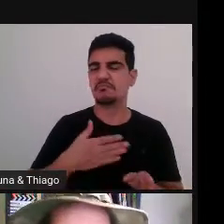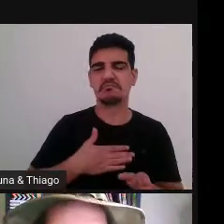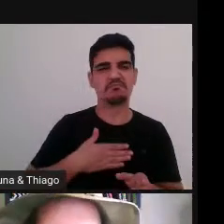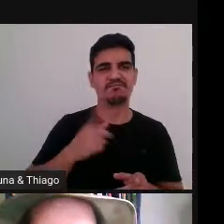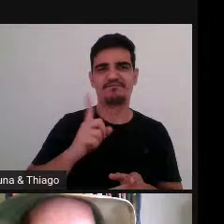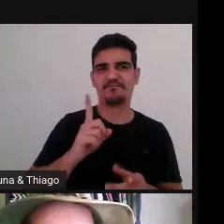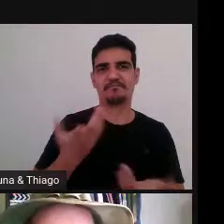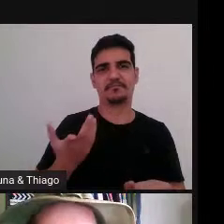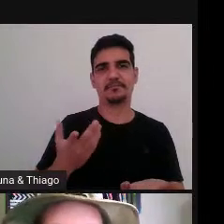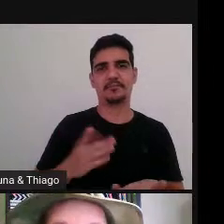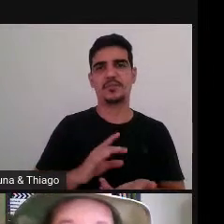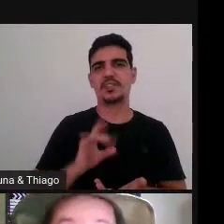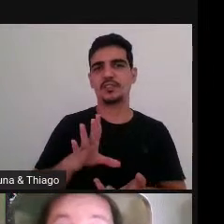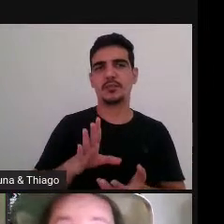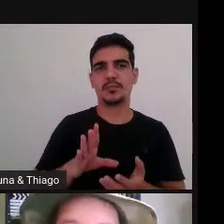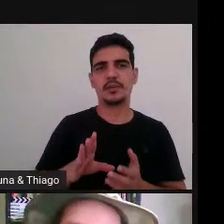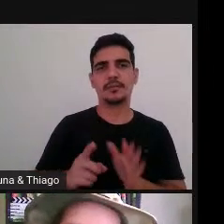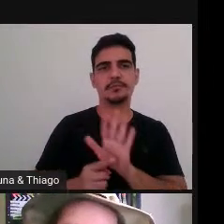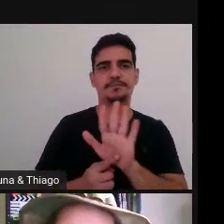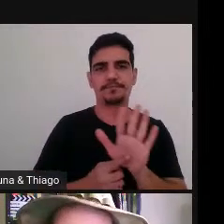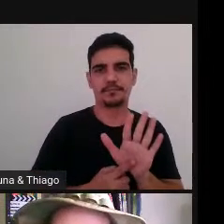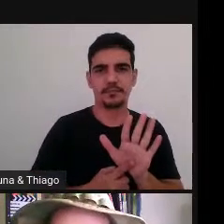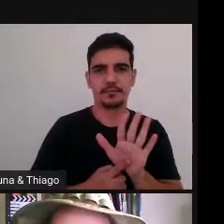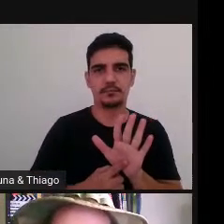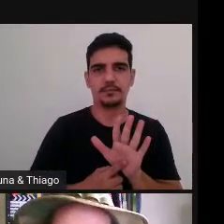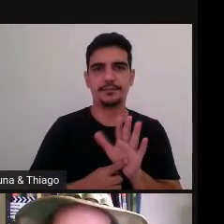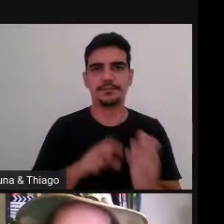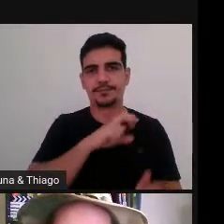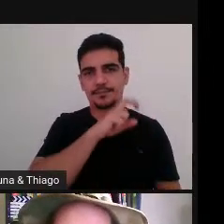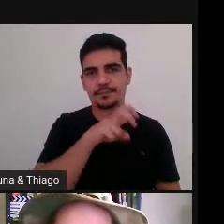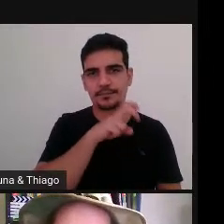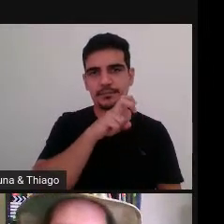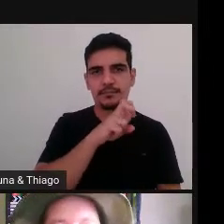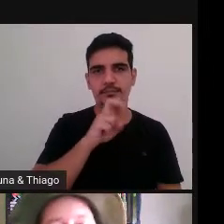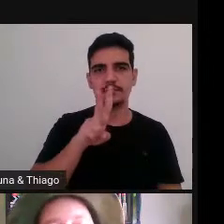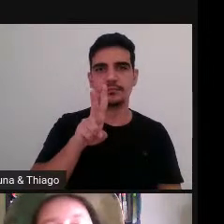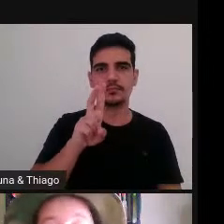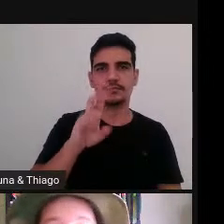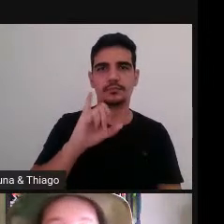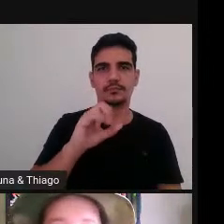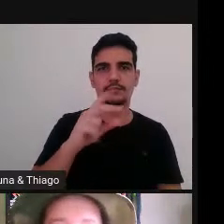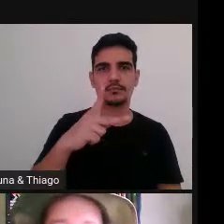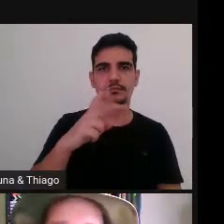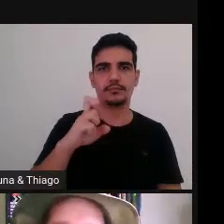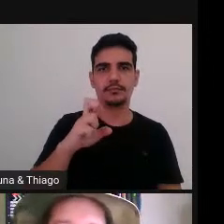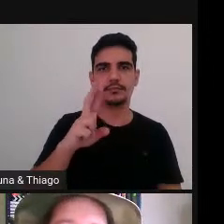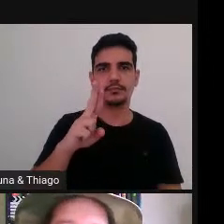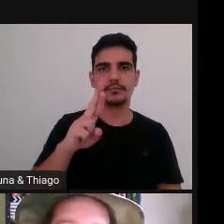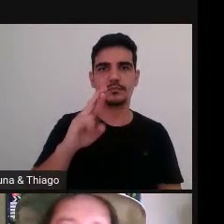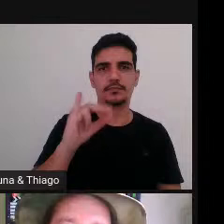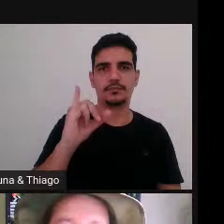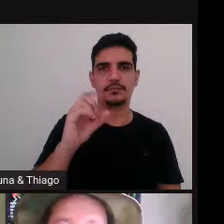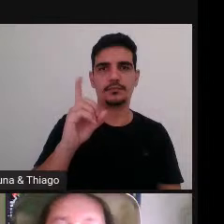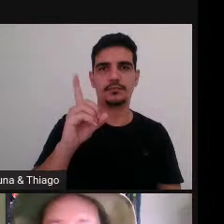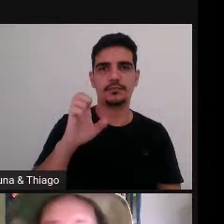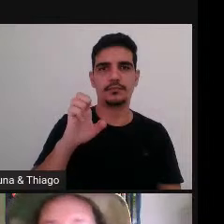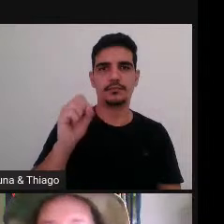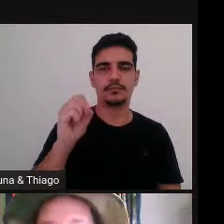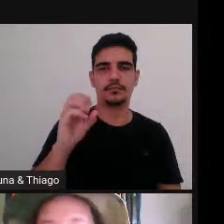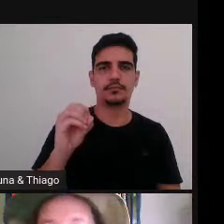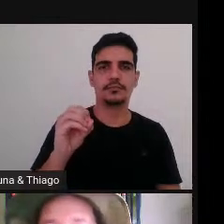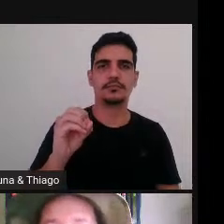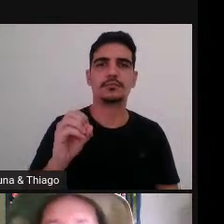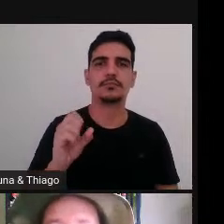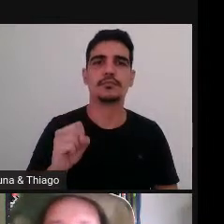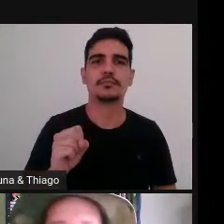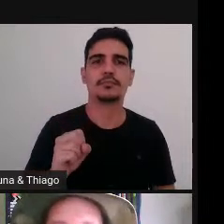ilustrar. Serpentes peçonhentas no Brasil, então nós temos aí, né, e também Rondônia, só do gênero Botrys, pelo